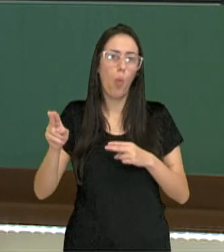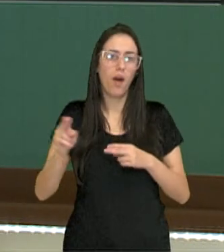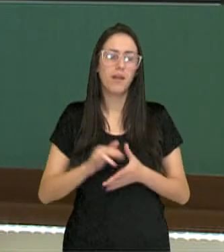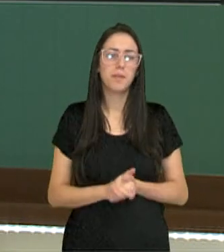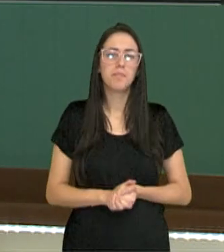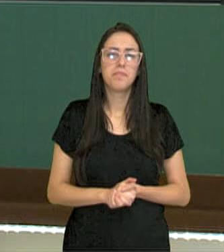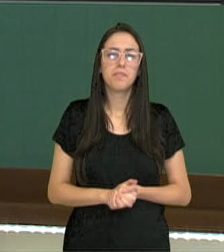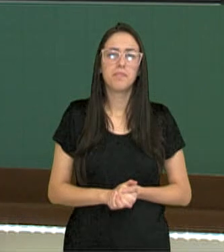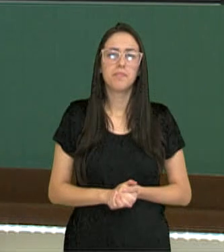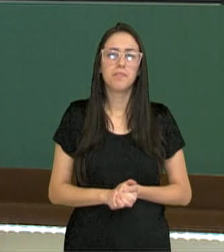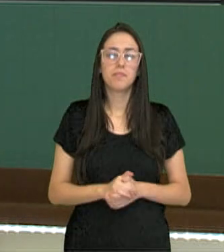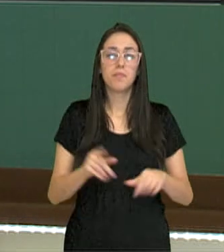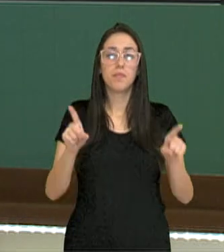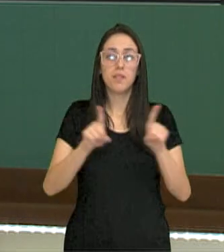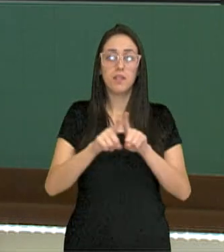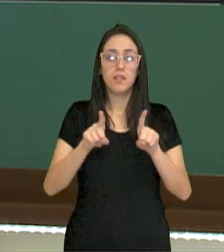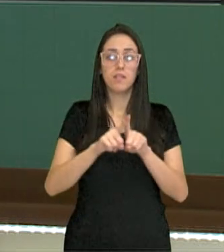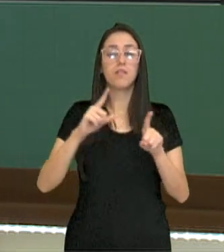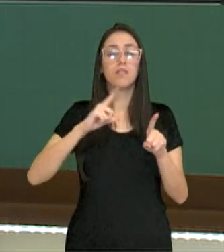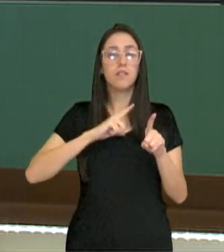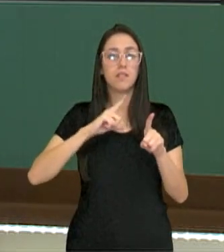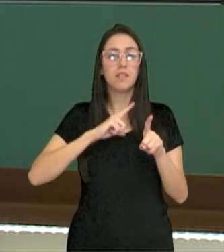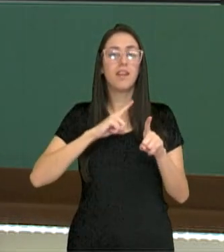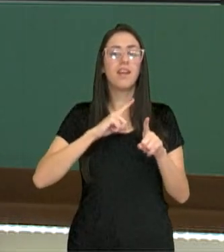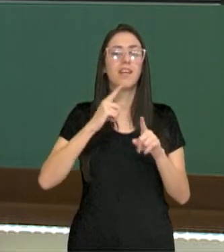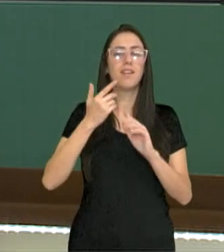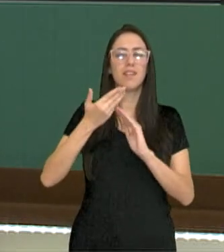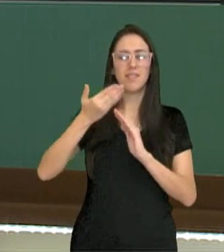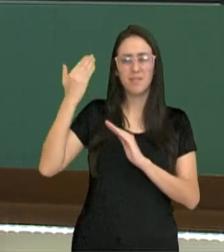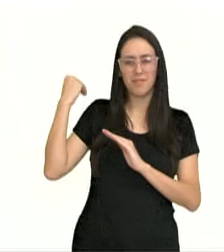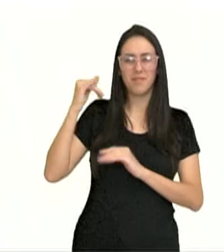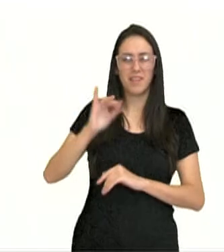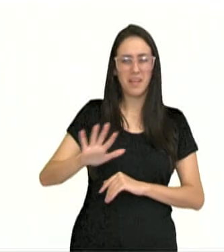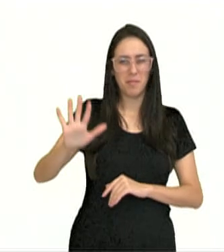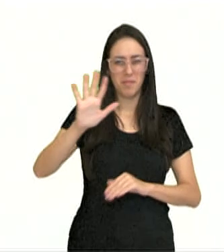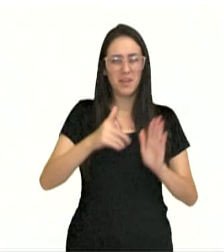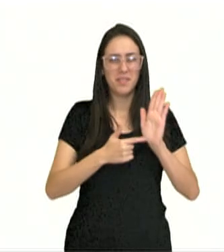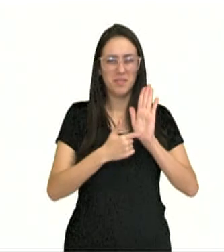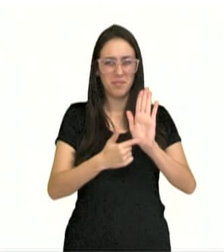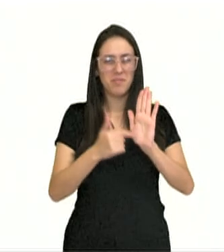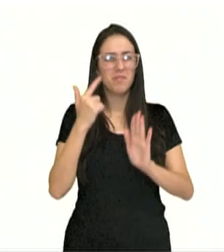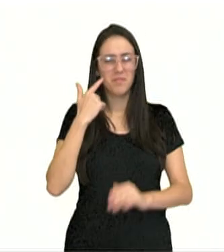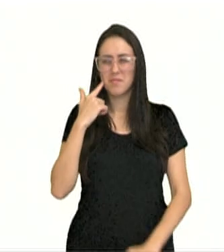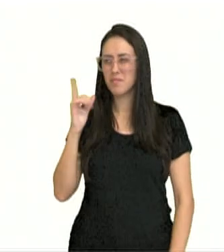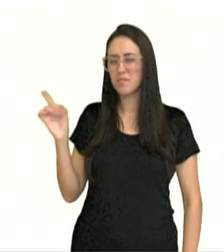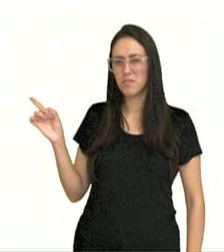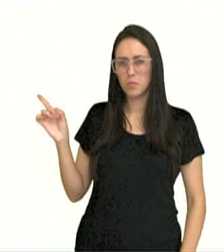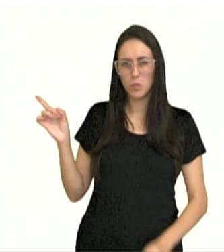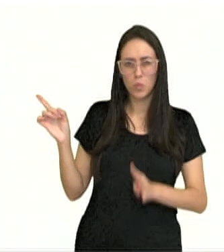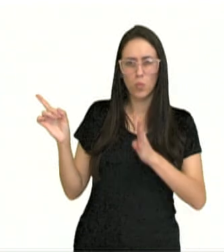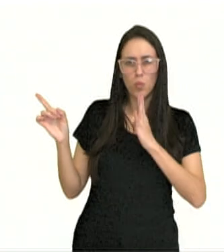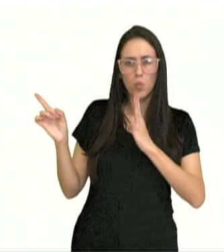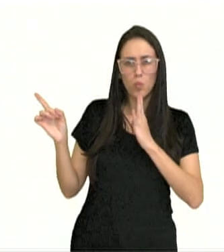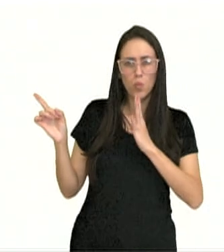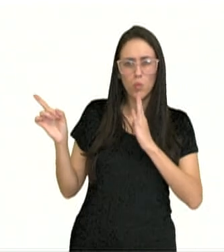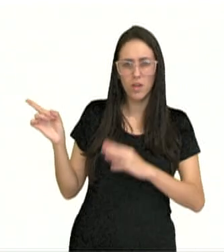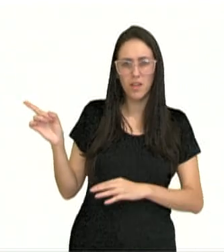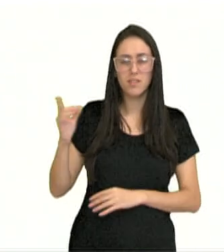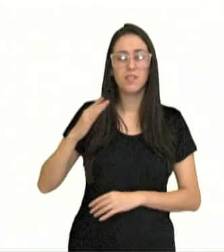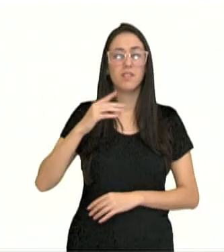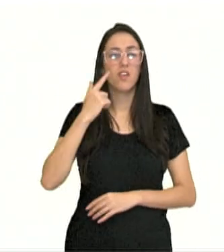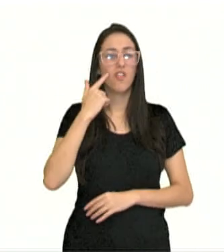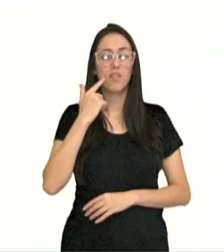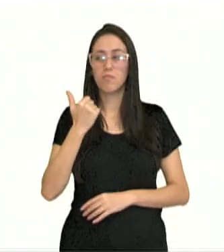uma relação também com aquela imagem anterior. Vocês reconhecem essa imagem ou reconhecem o que eu tenho na minha